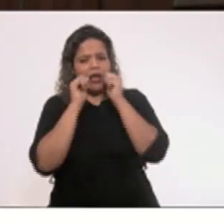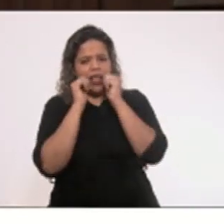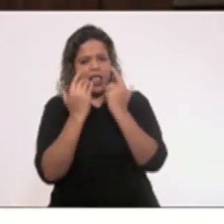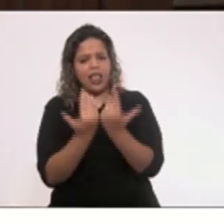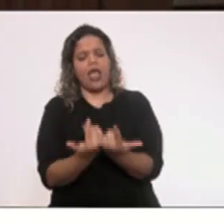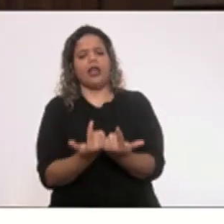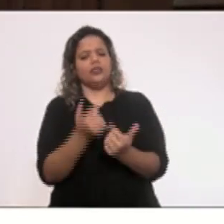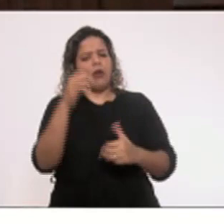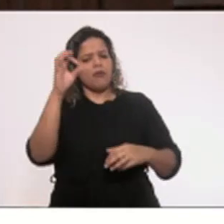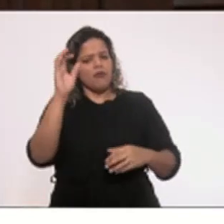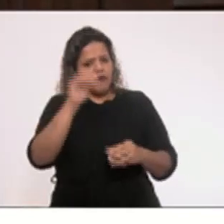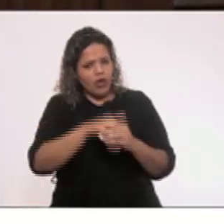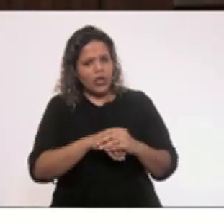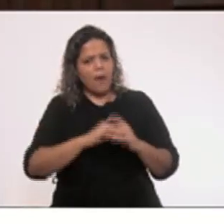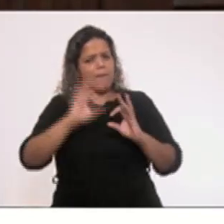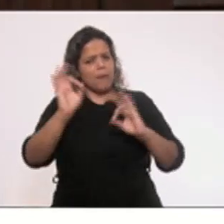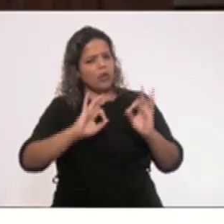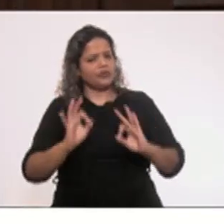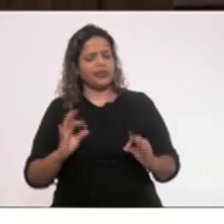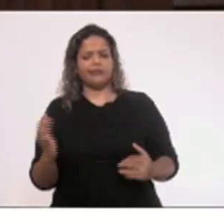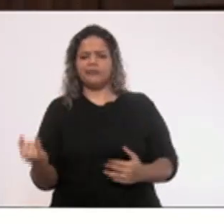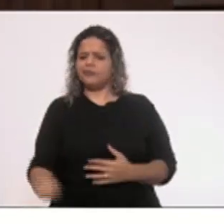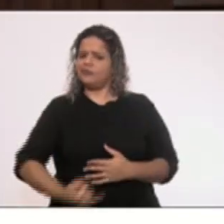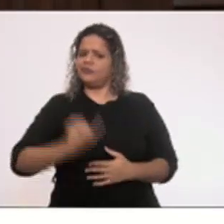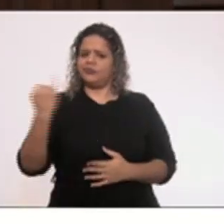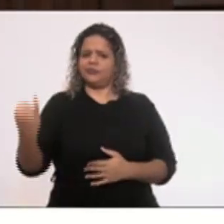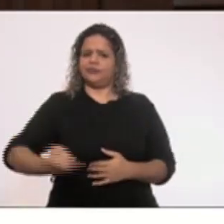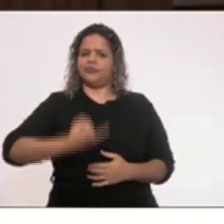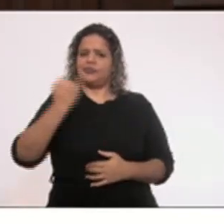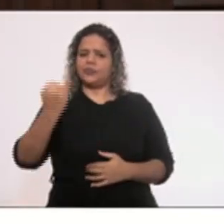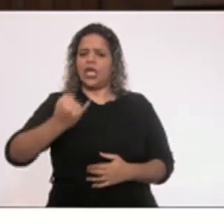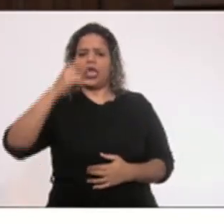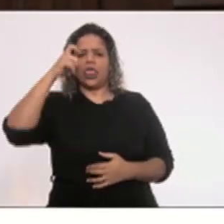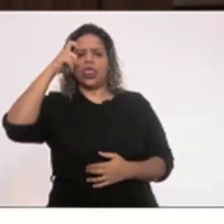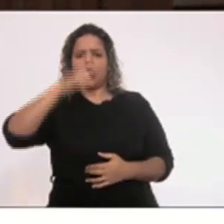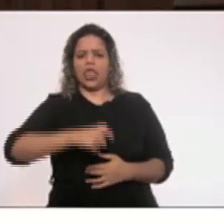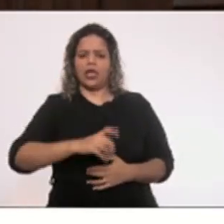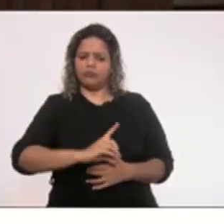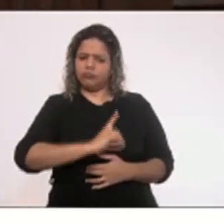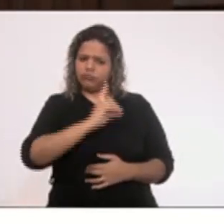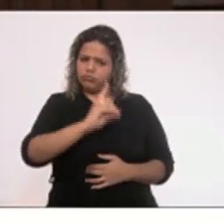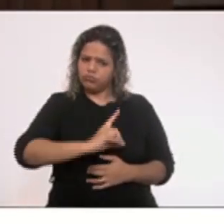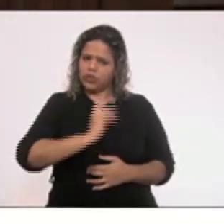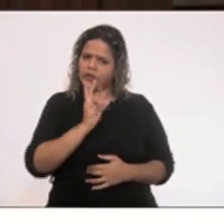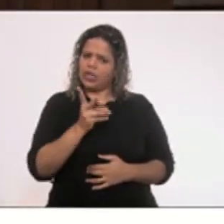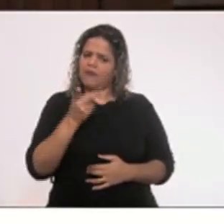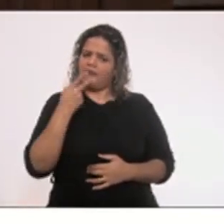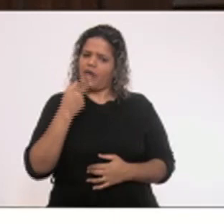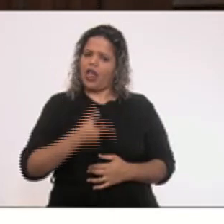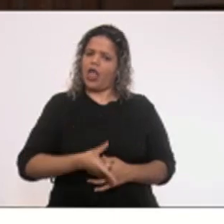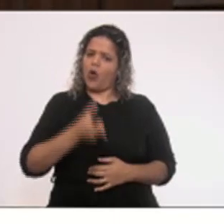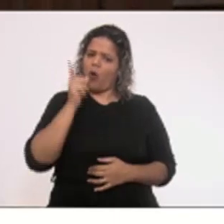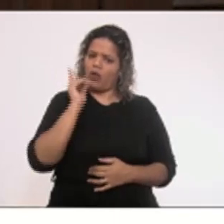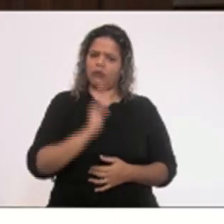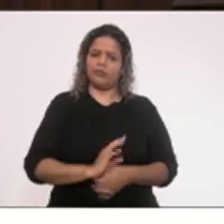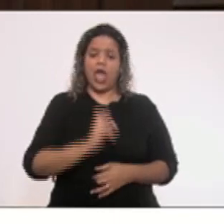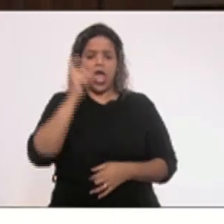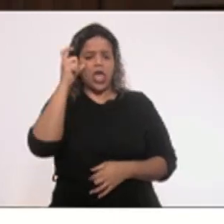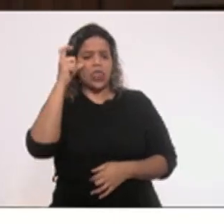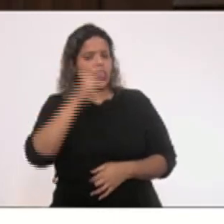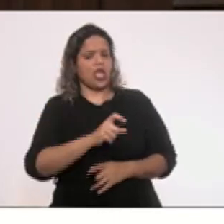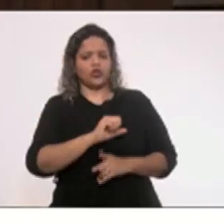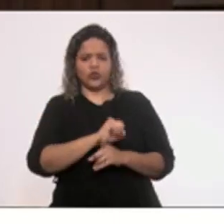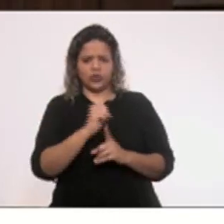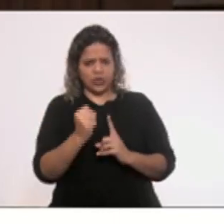votando projetos tão relevantes e de interesse, deputada Marta Rocha, como Vossa Excelência falava ontem, de interesse